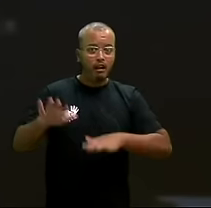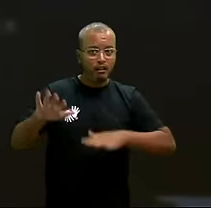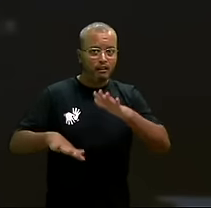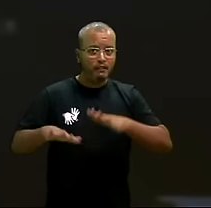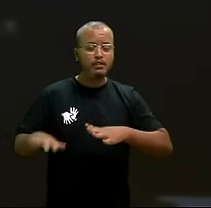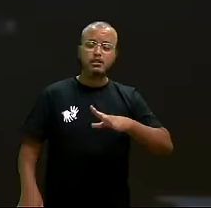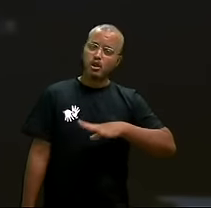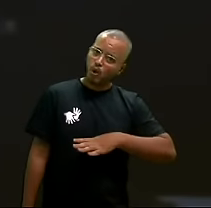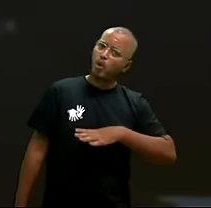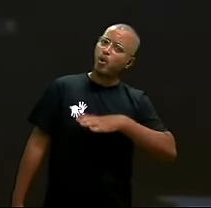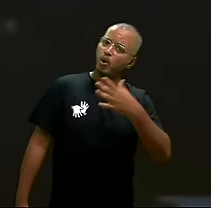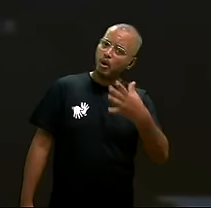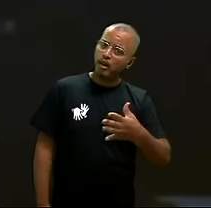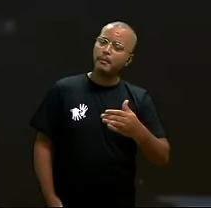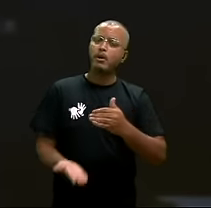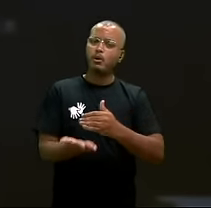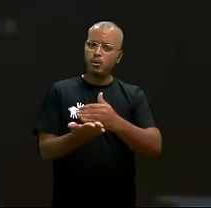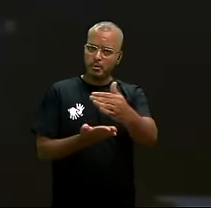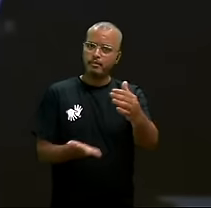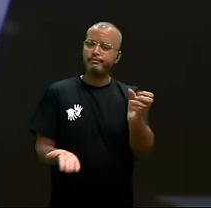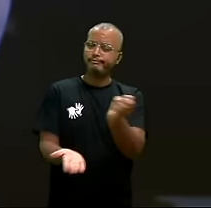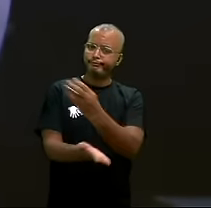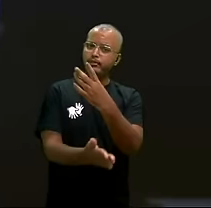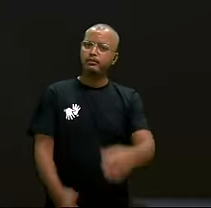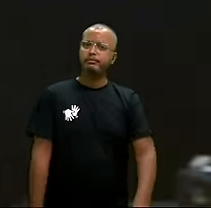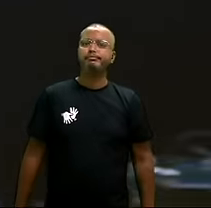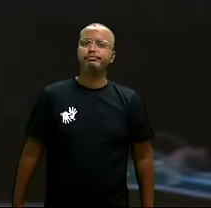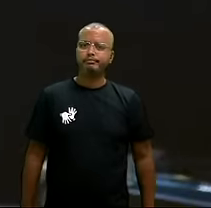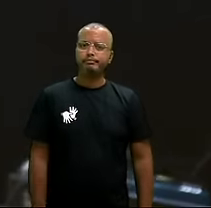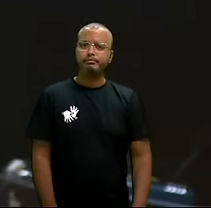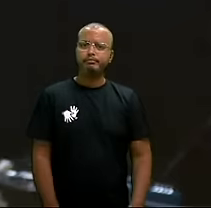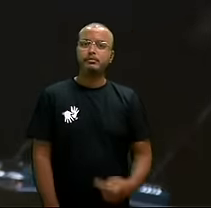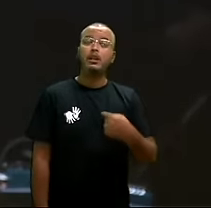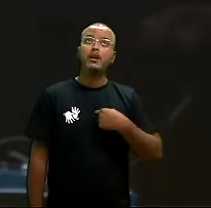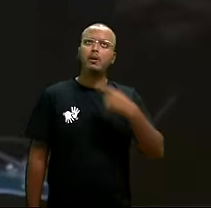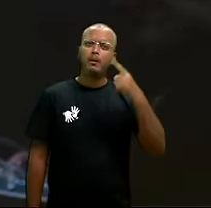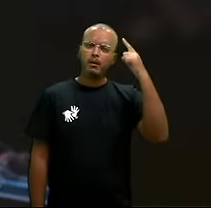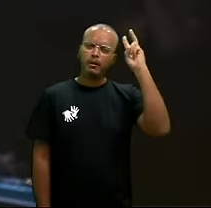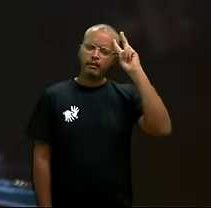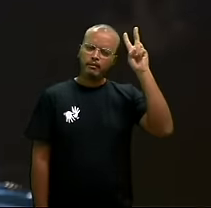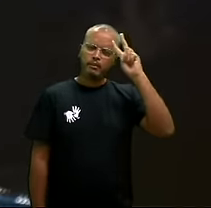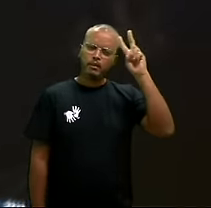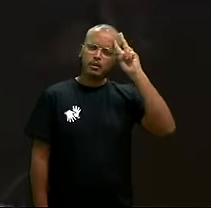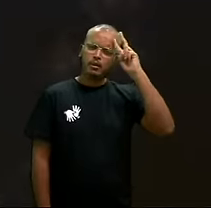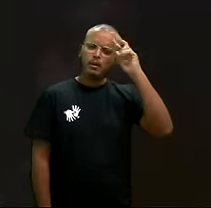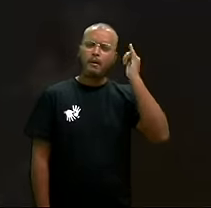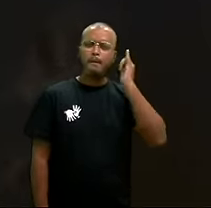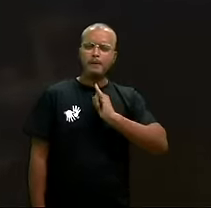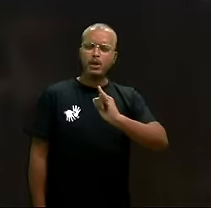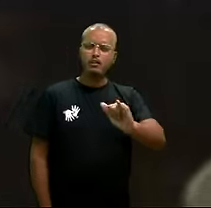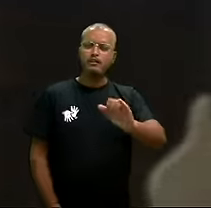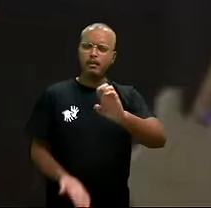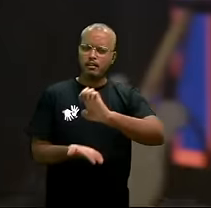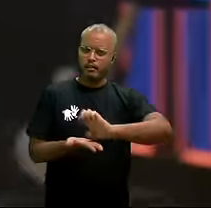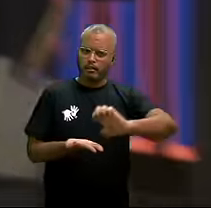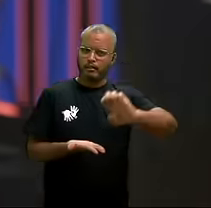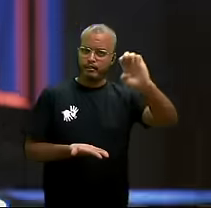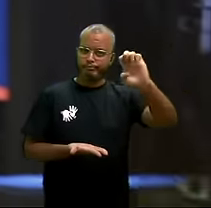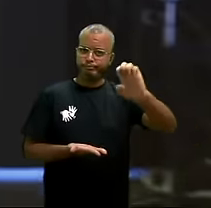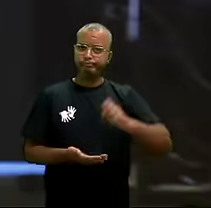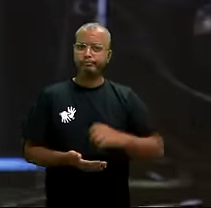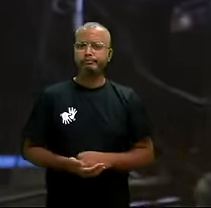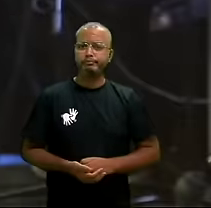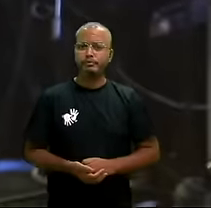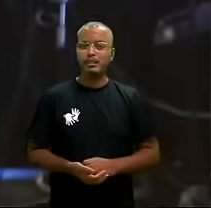Até para recomeçar a gente precisa de coragem hoje. Eu lembro quando Elias, grande profeta da Bíblia, tinha acabado de